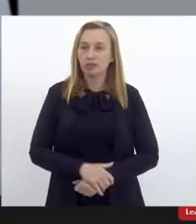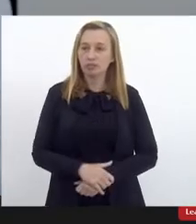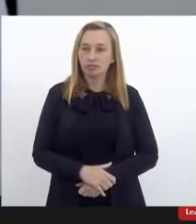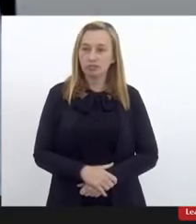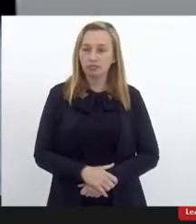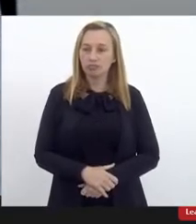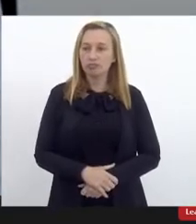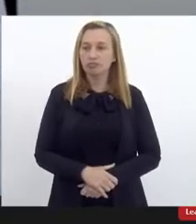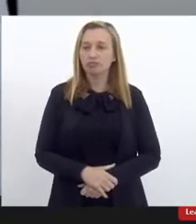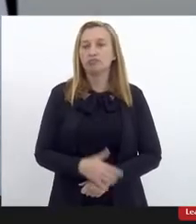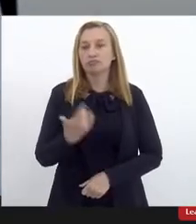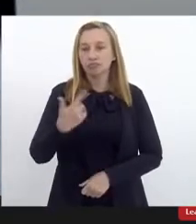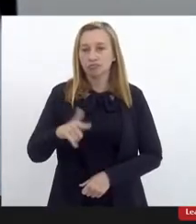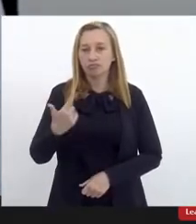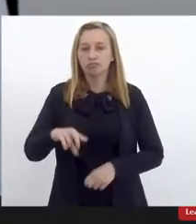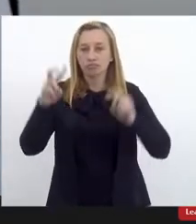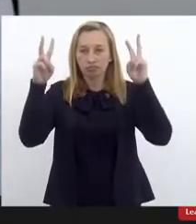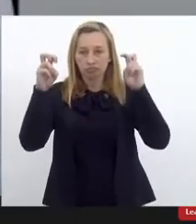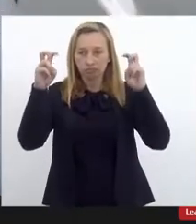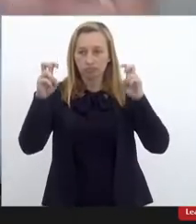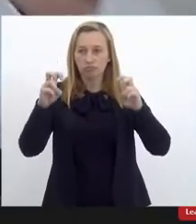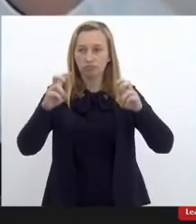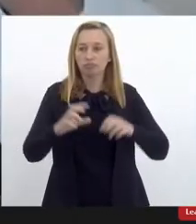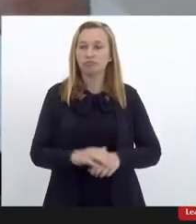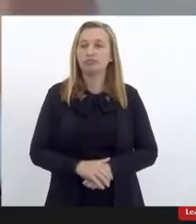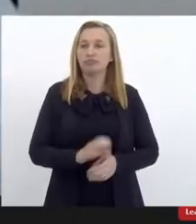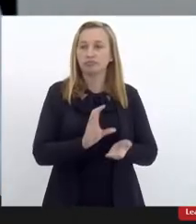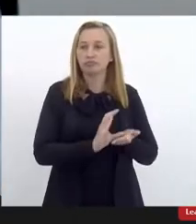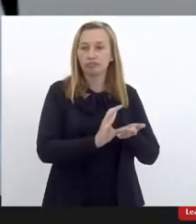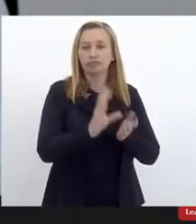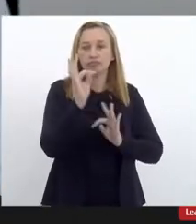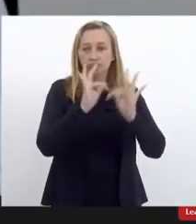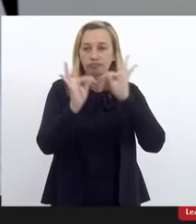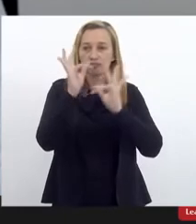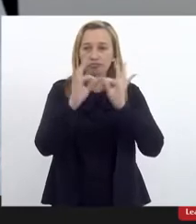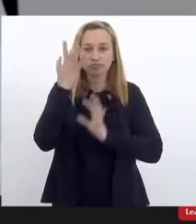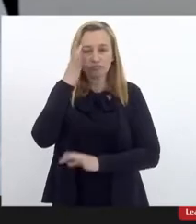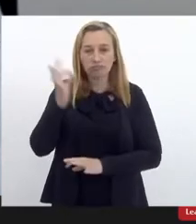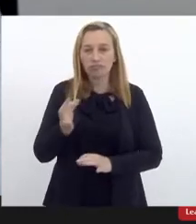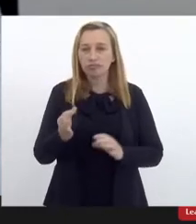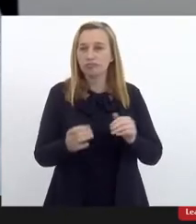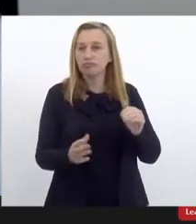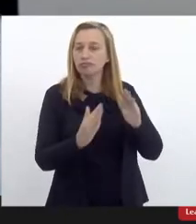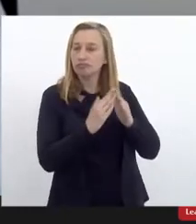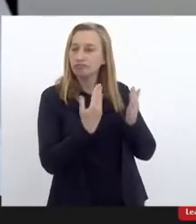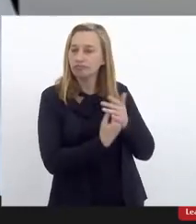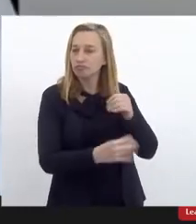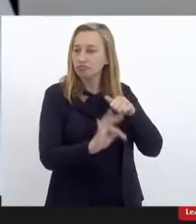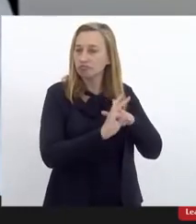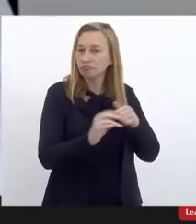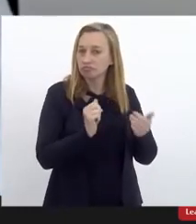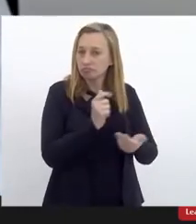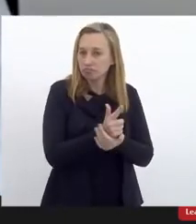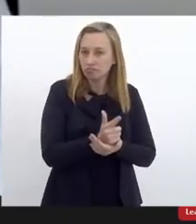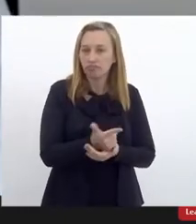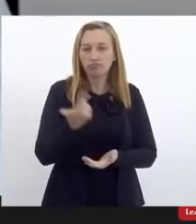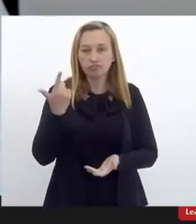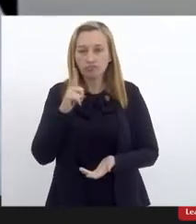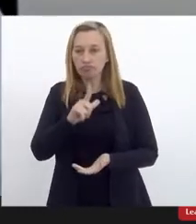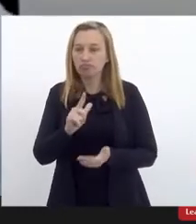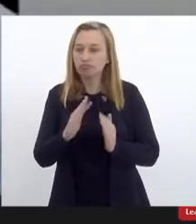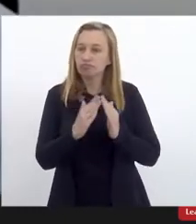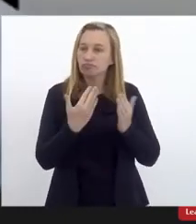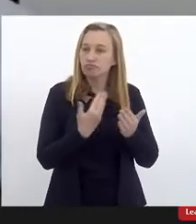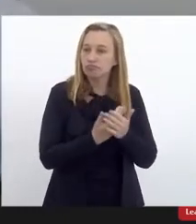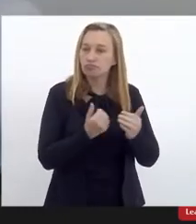Eu não vou repetir a questão do auxílio tecnológico, mas, assim, eu não sei se a FAETEC pôde pagar, né, se aconteceu isso na FAETEC,